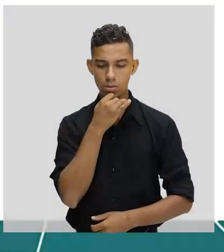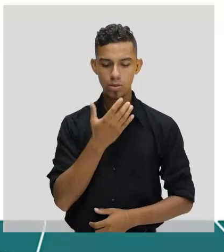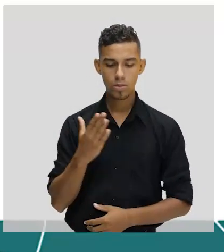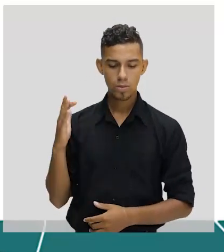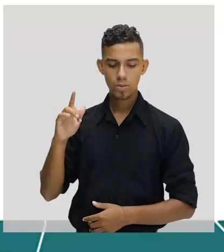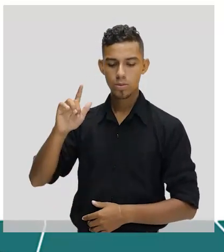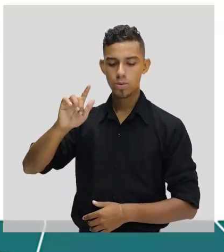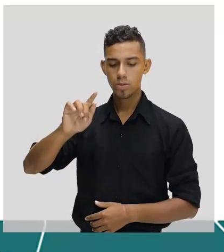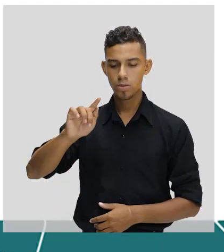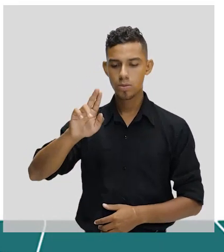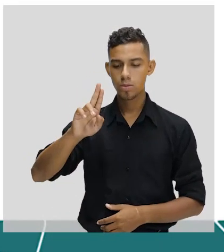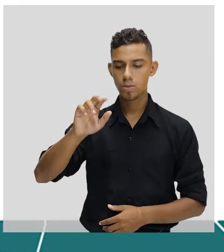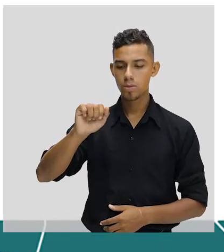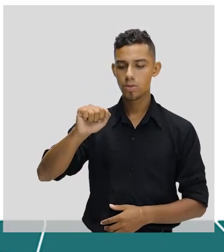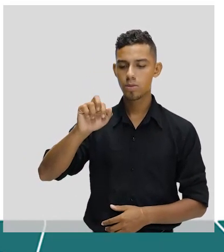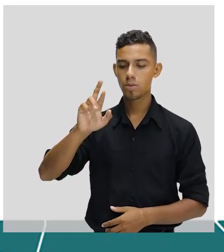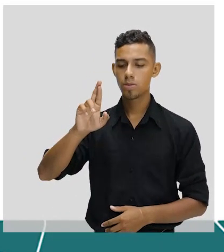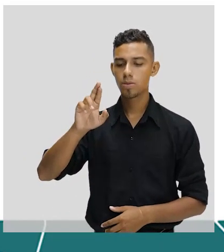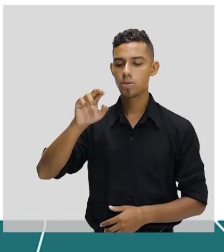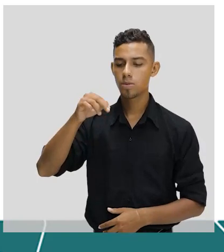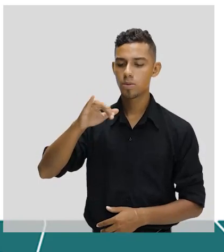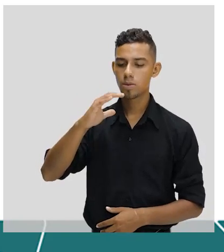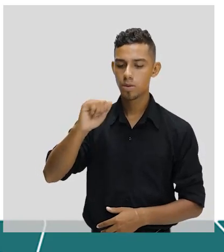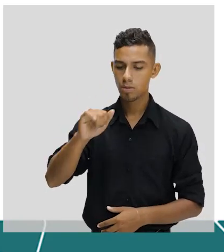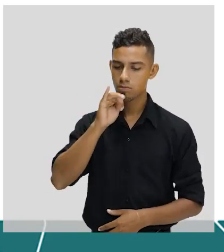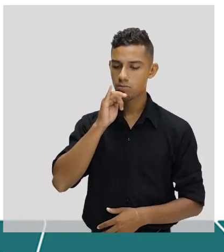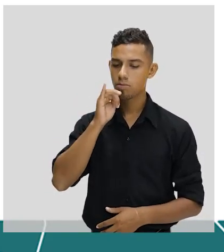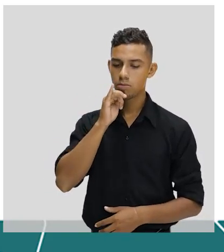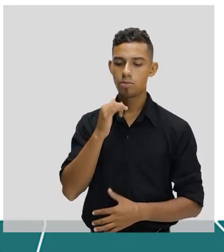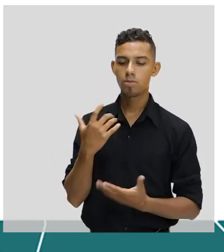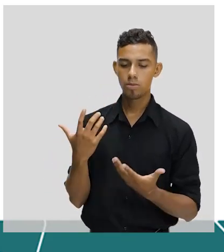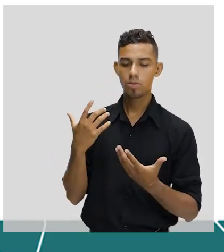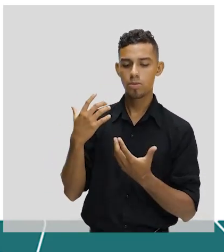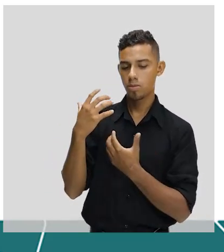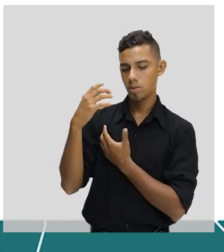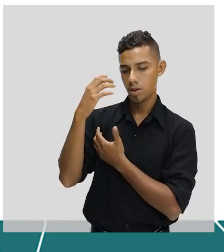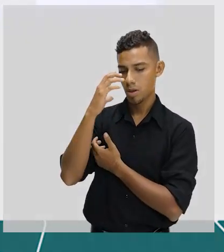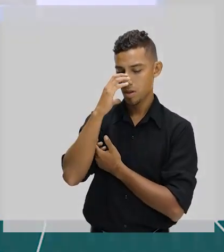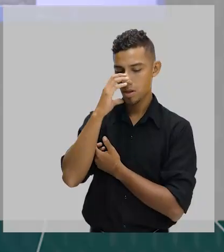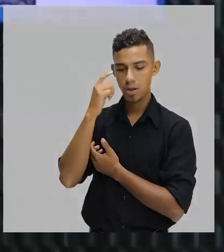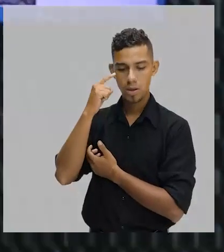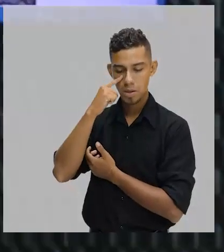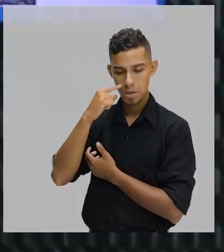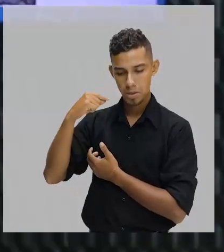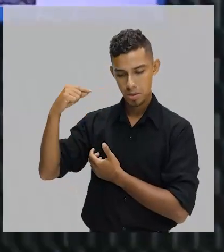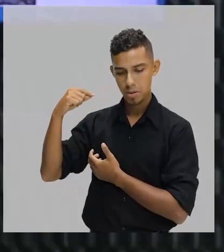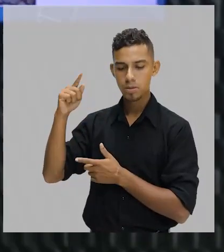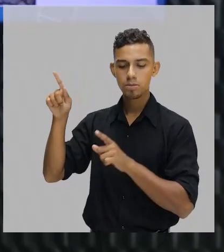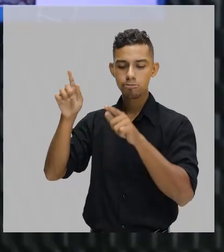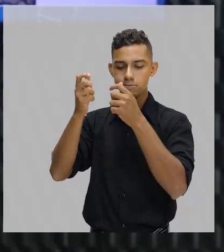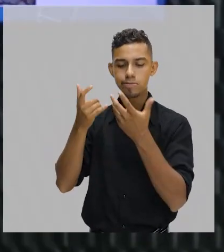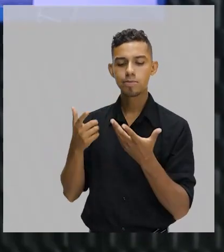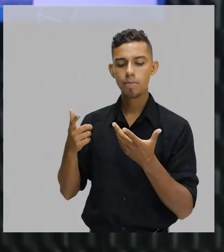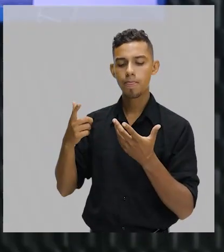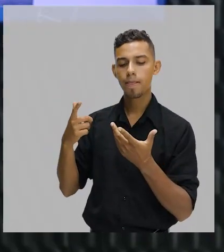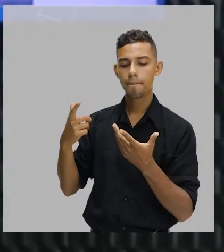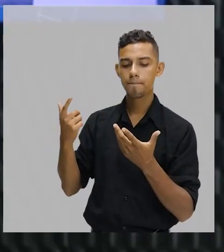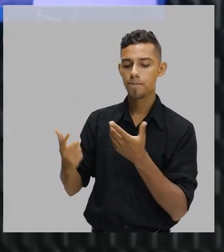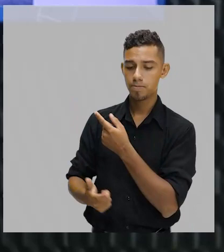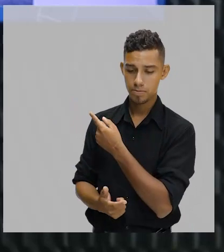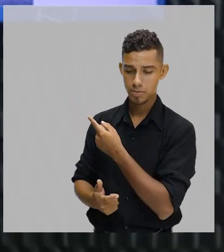ou Guernica, de Pablo Picasso, mural, feito em espaço aberto, falando sobre a Guerra Civil, pintado em azulejo, a Guerra Civil